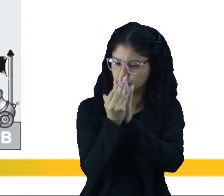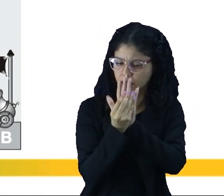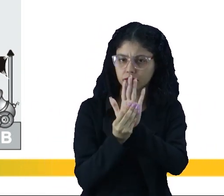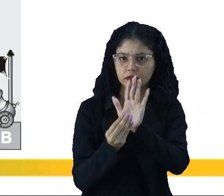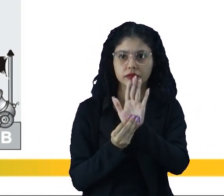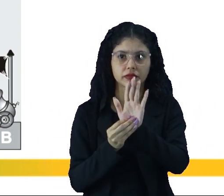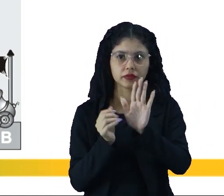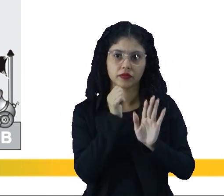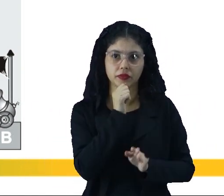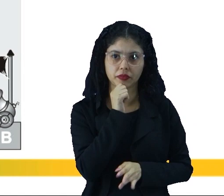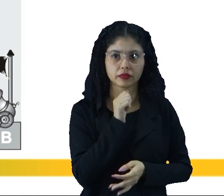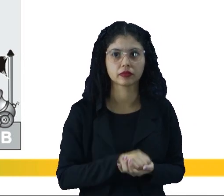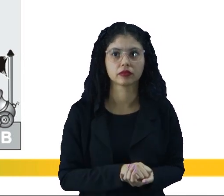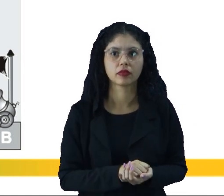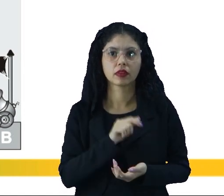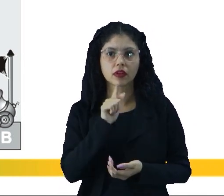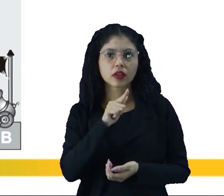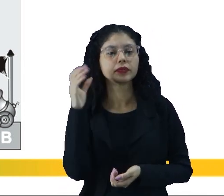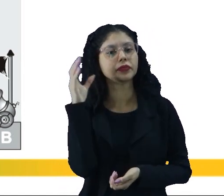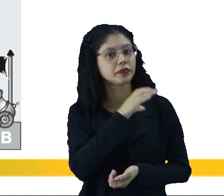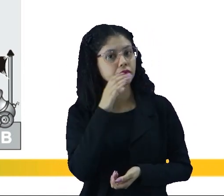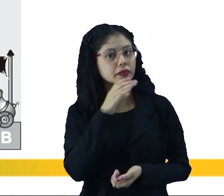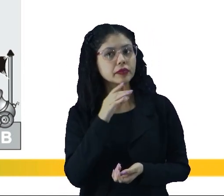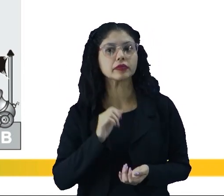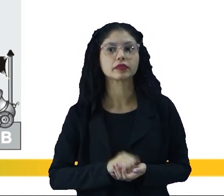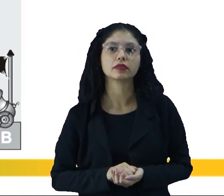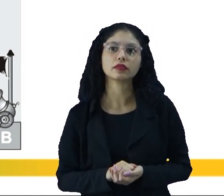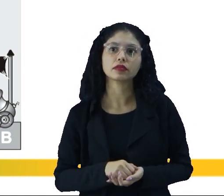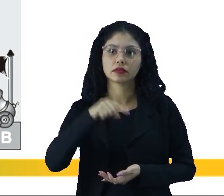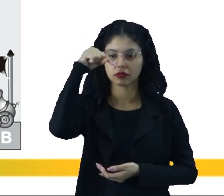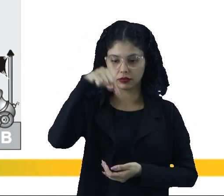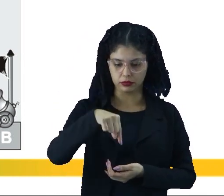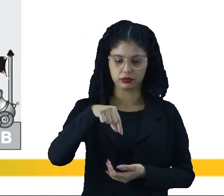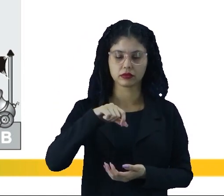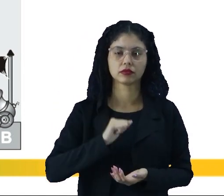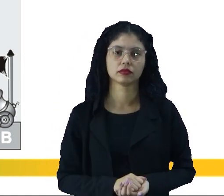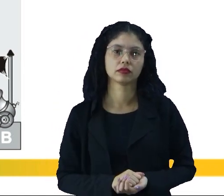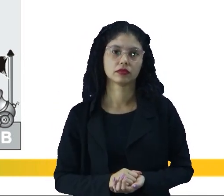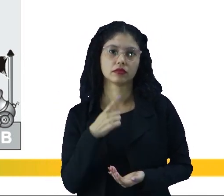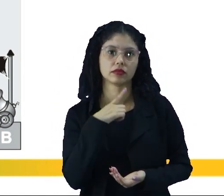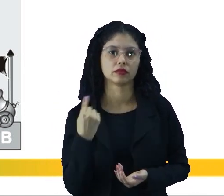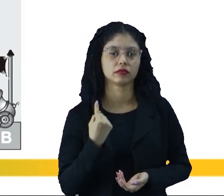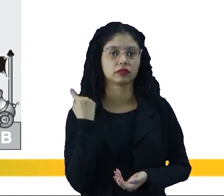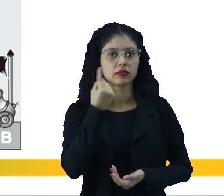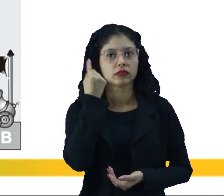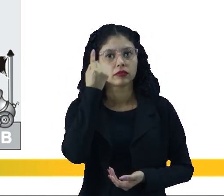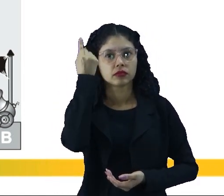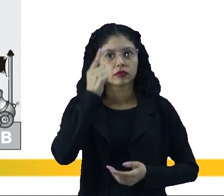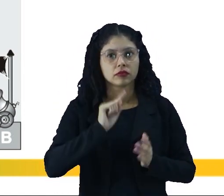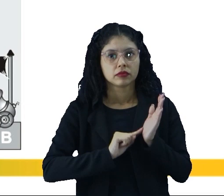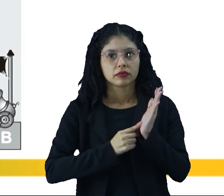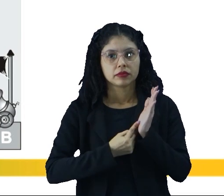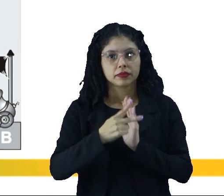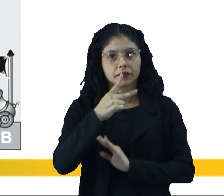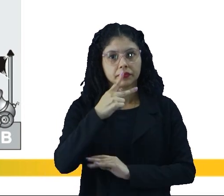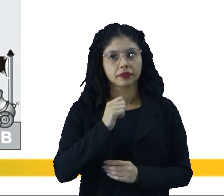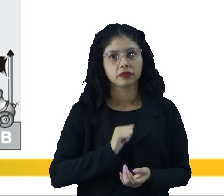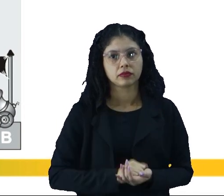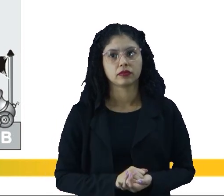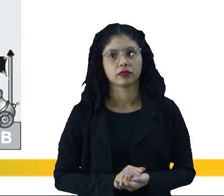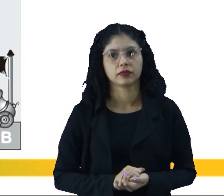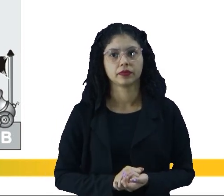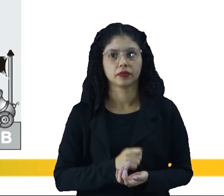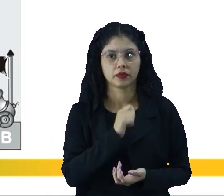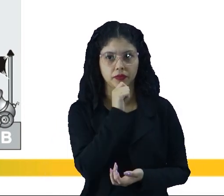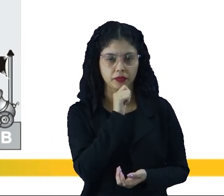né? Temos ali o G, aceleração da gravidade, apontando sempre para baixo. Nós temos a altura ali de um ponto P em